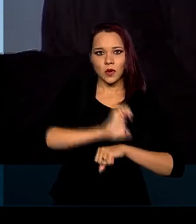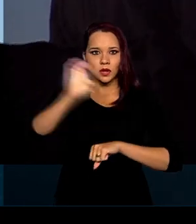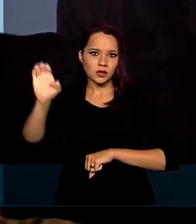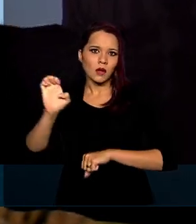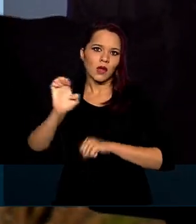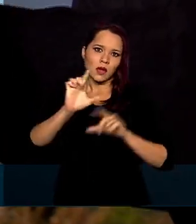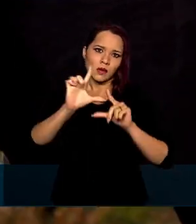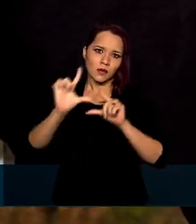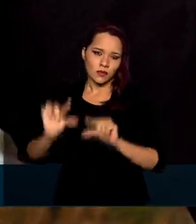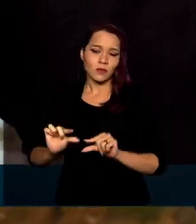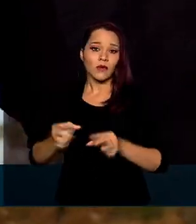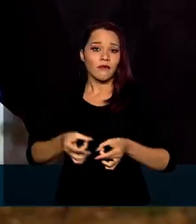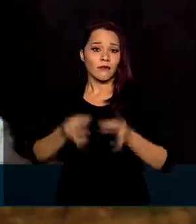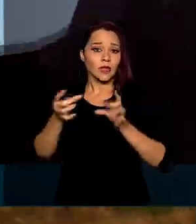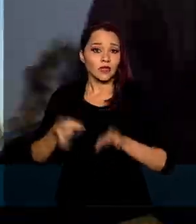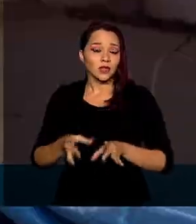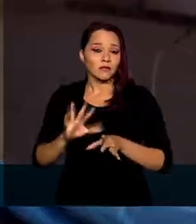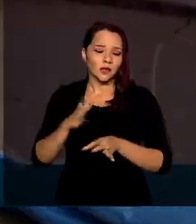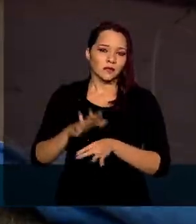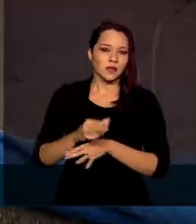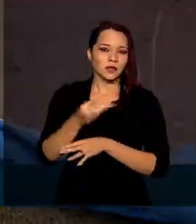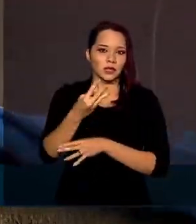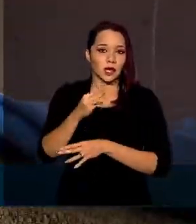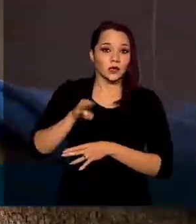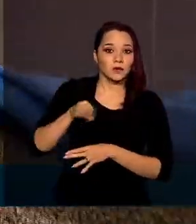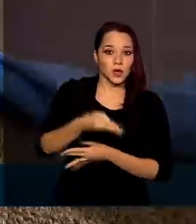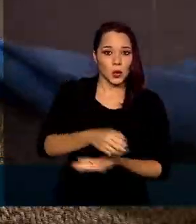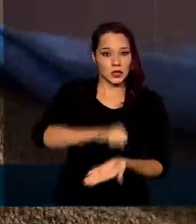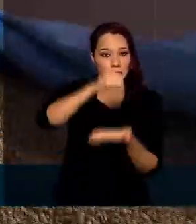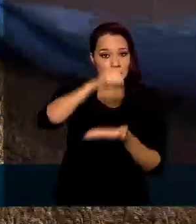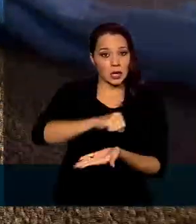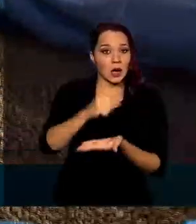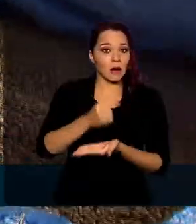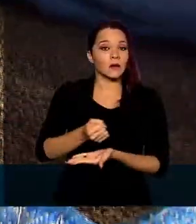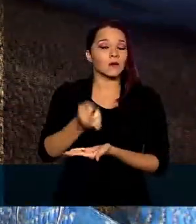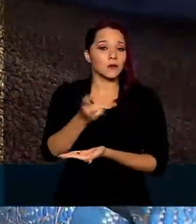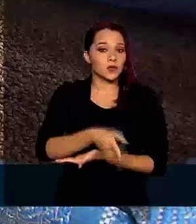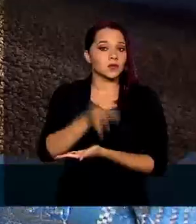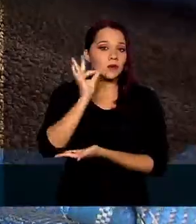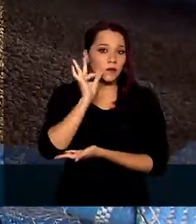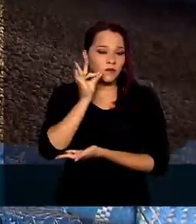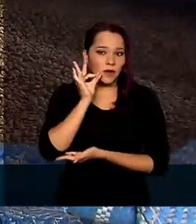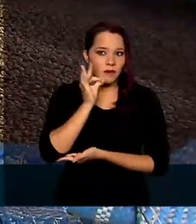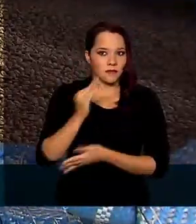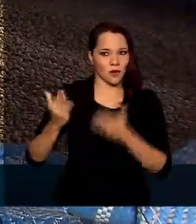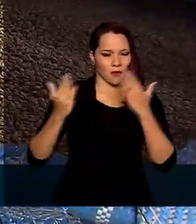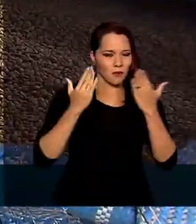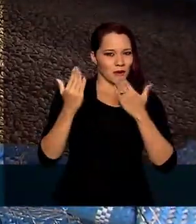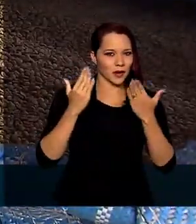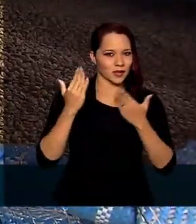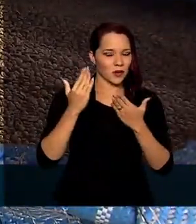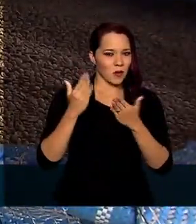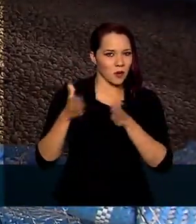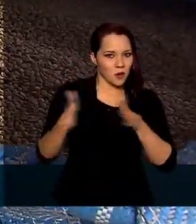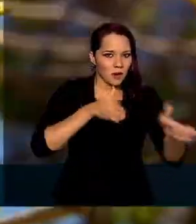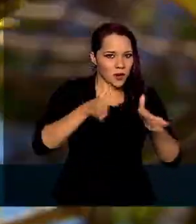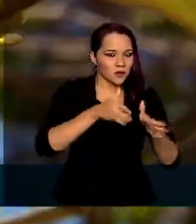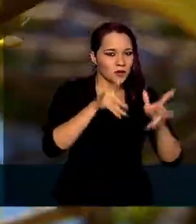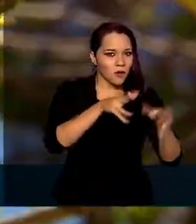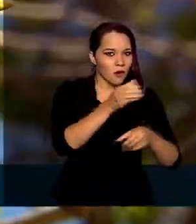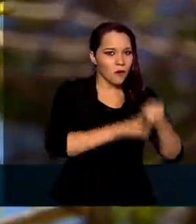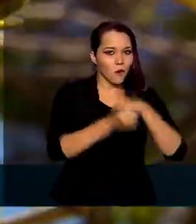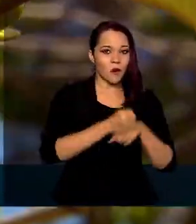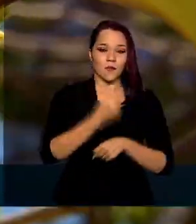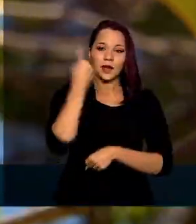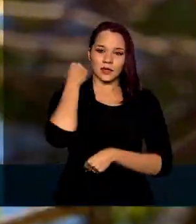queda. Foram vendidas cerca de 3 milhões de sacas de café. Mas na comparação com o mesmo período do ano passado,